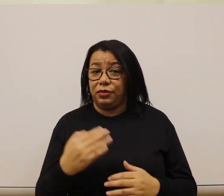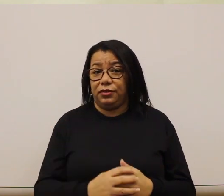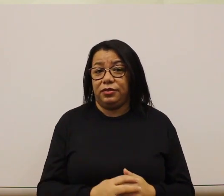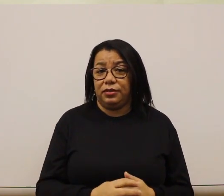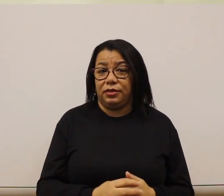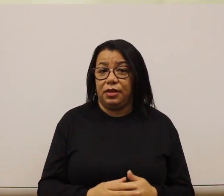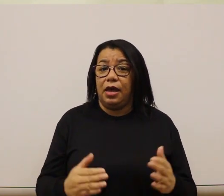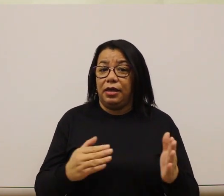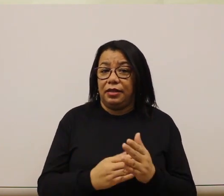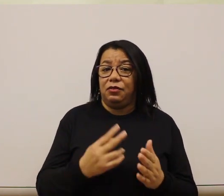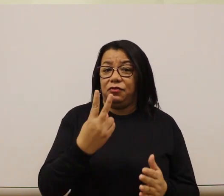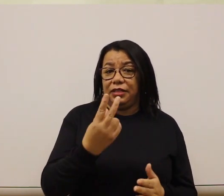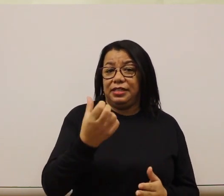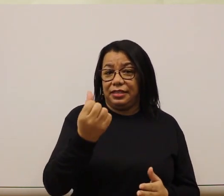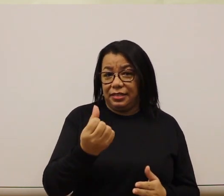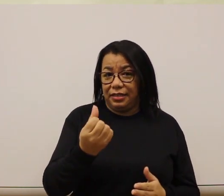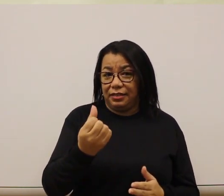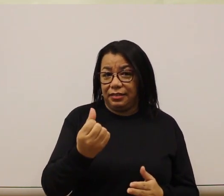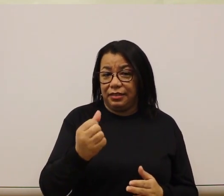de 2020.